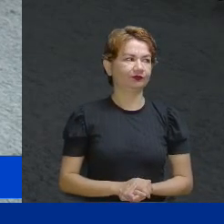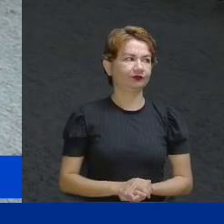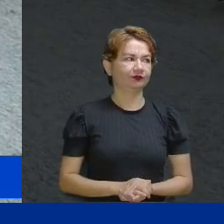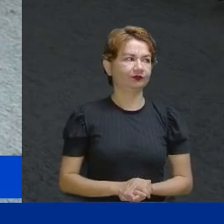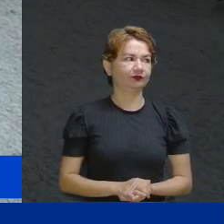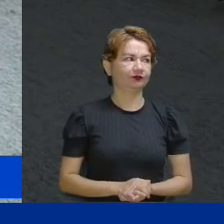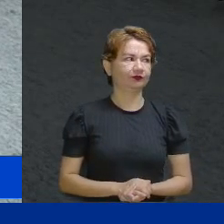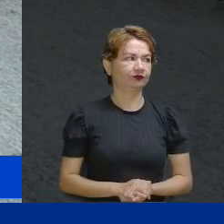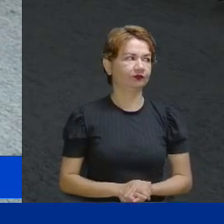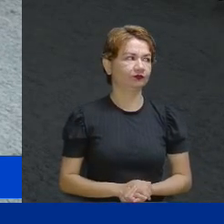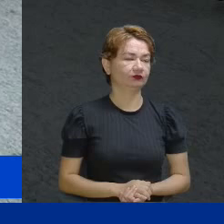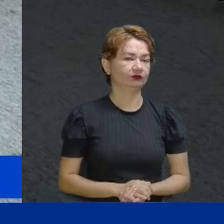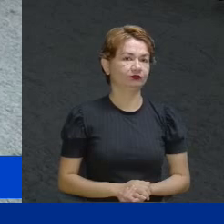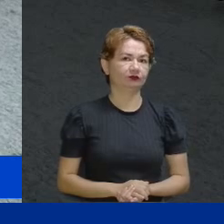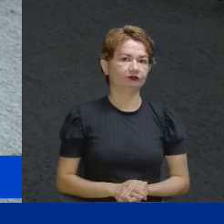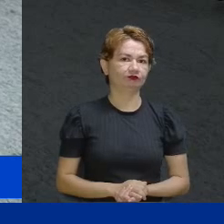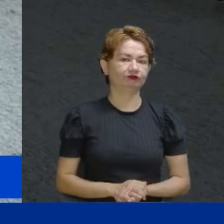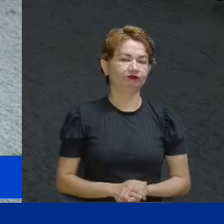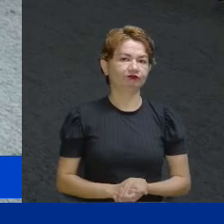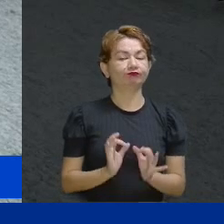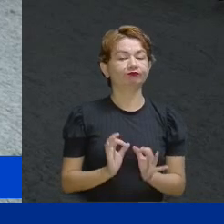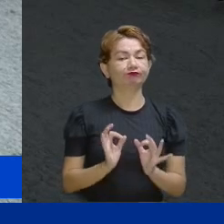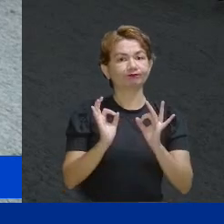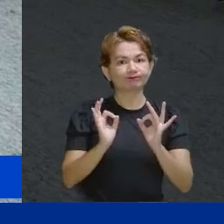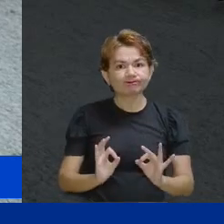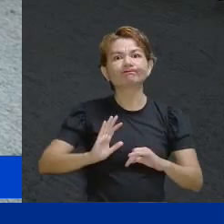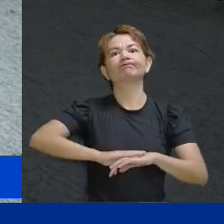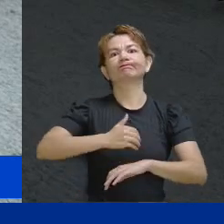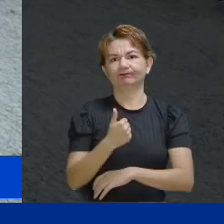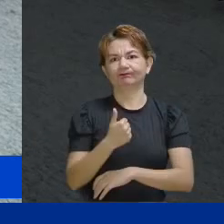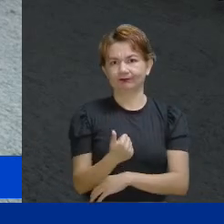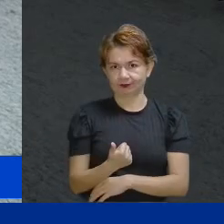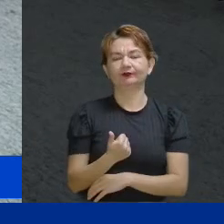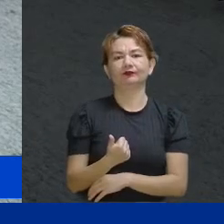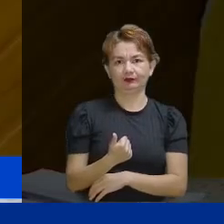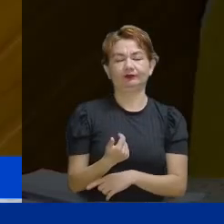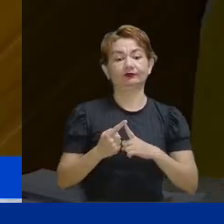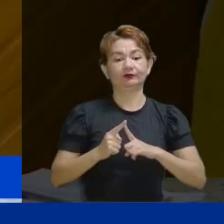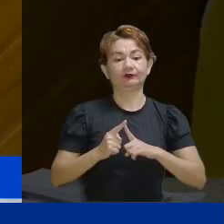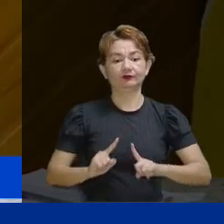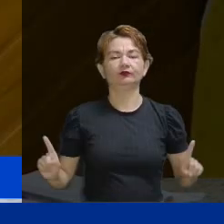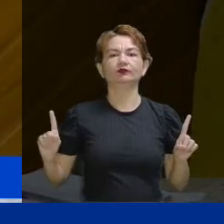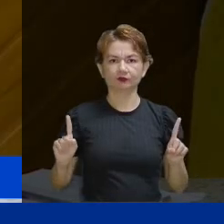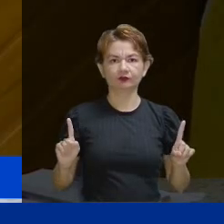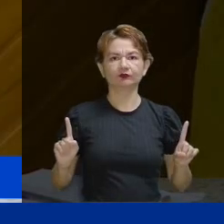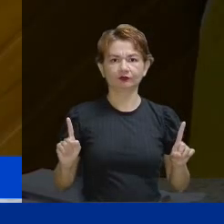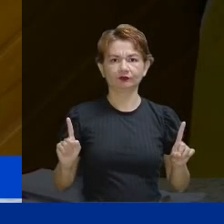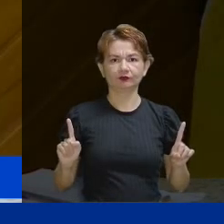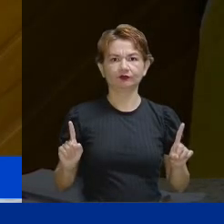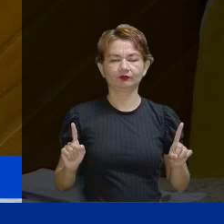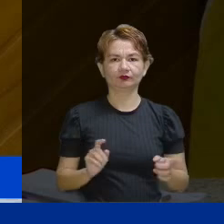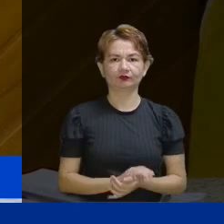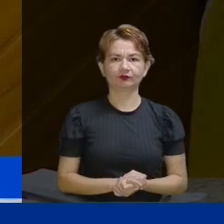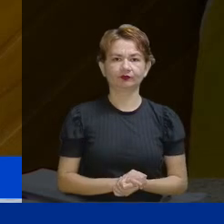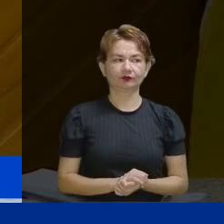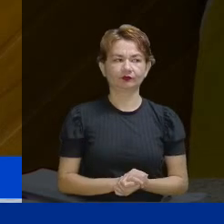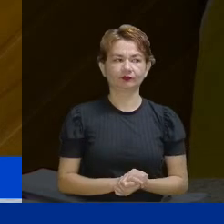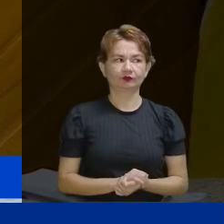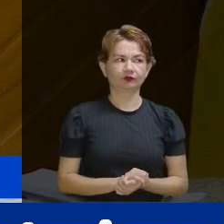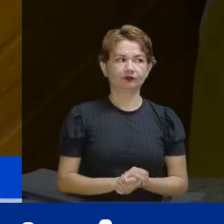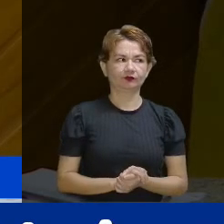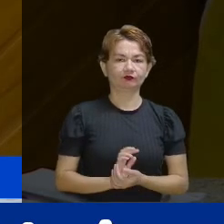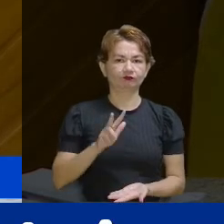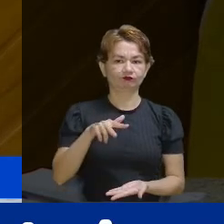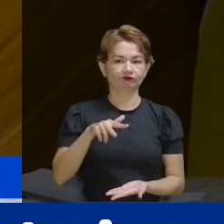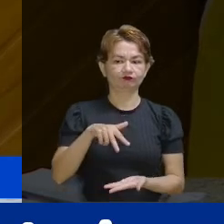o cumprimento mais adequado. Mas o que eu quero dizer é que a